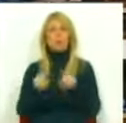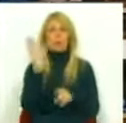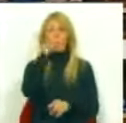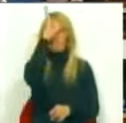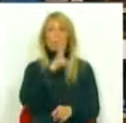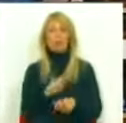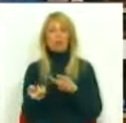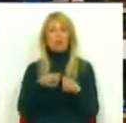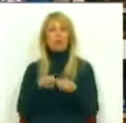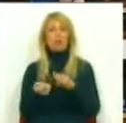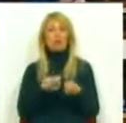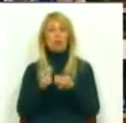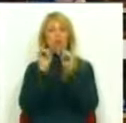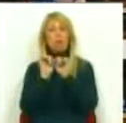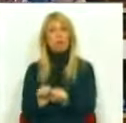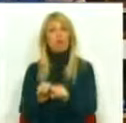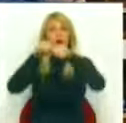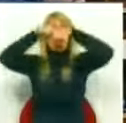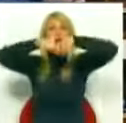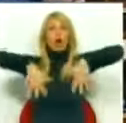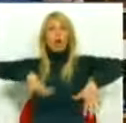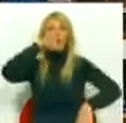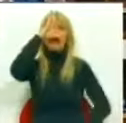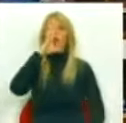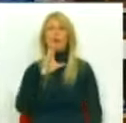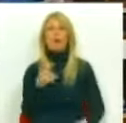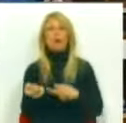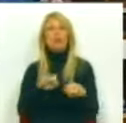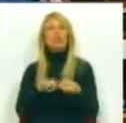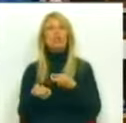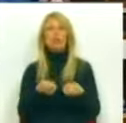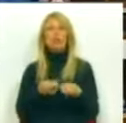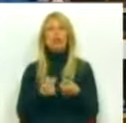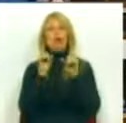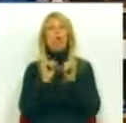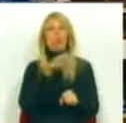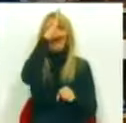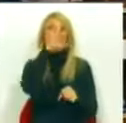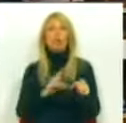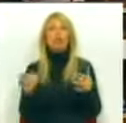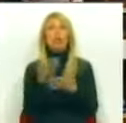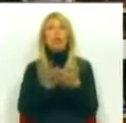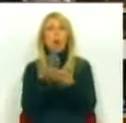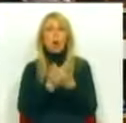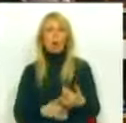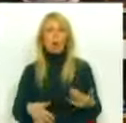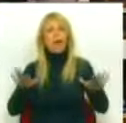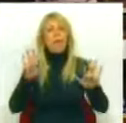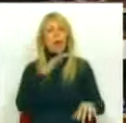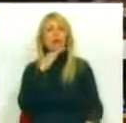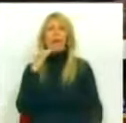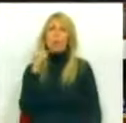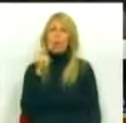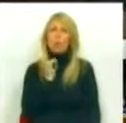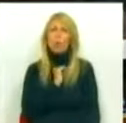gestão cabe, nos termos da orgânica do Governo, a gestão cabe ao Ministro da Economia. Mas é curioso,